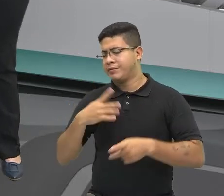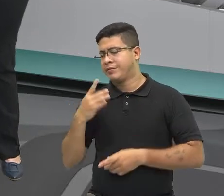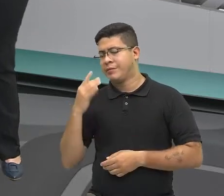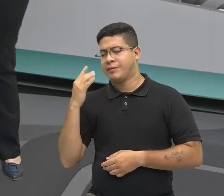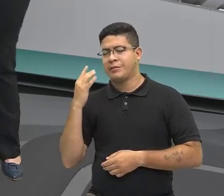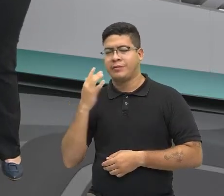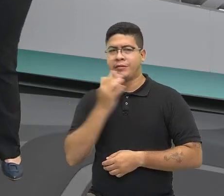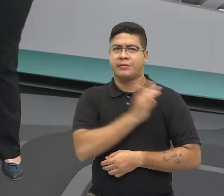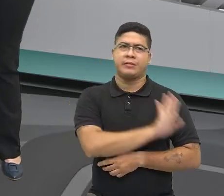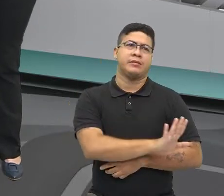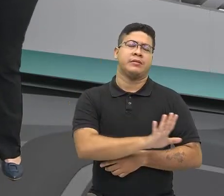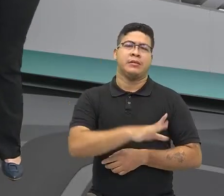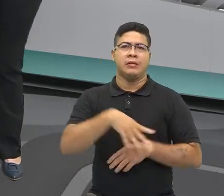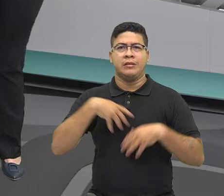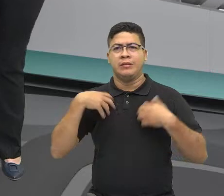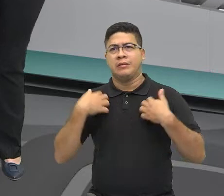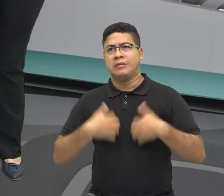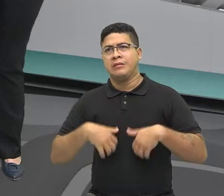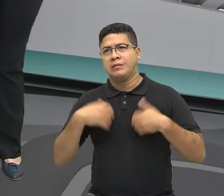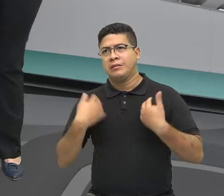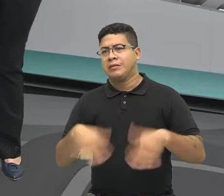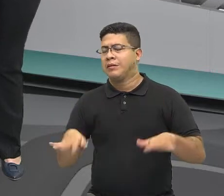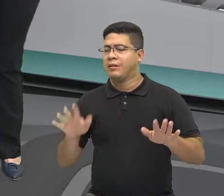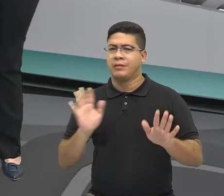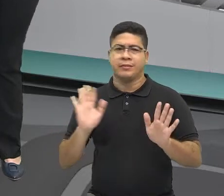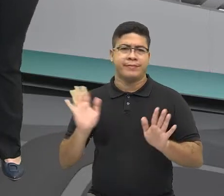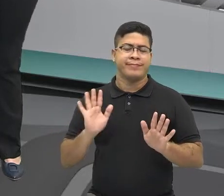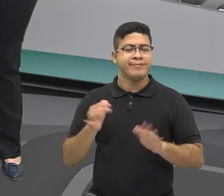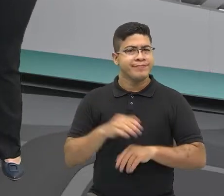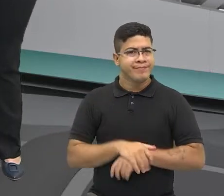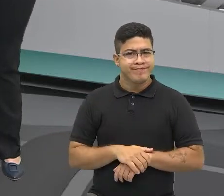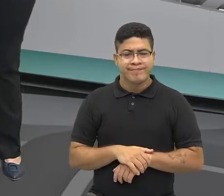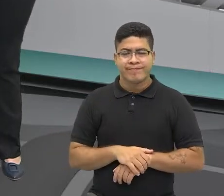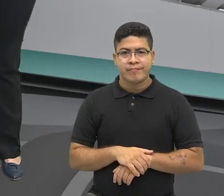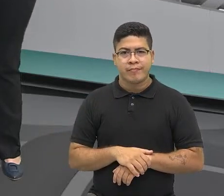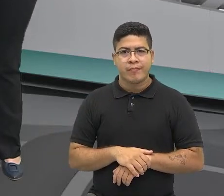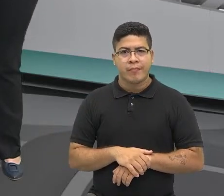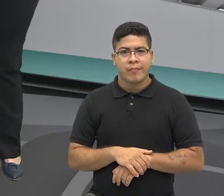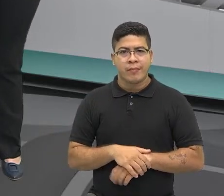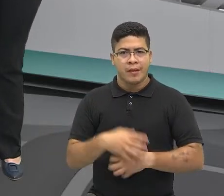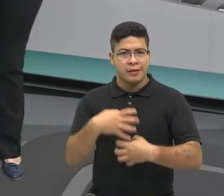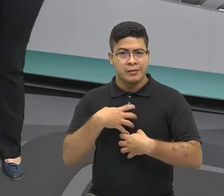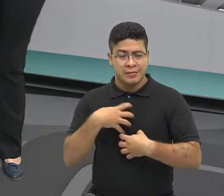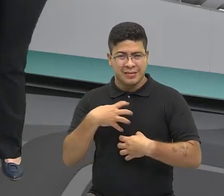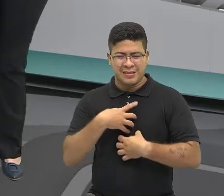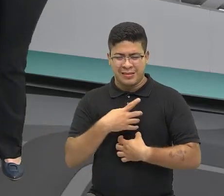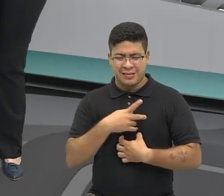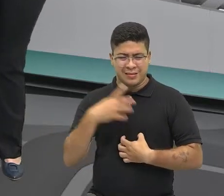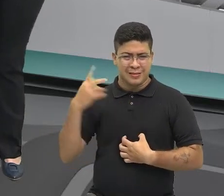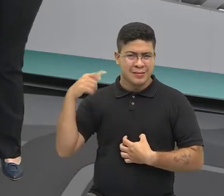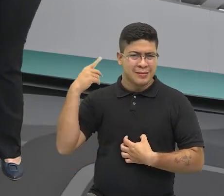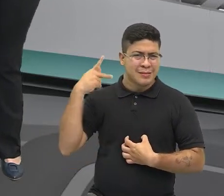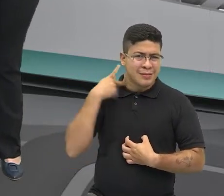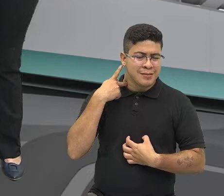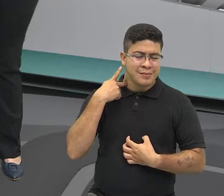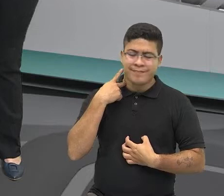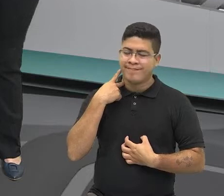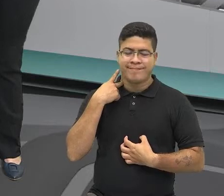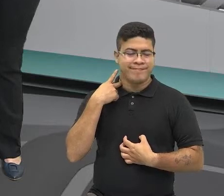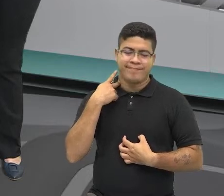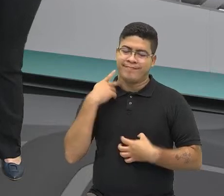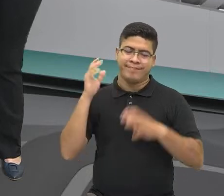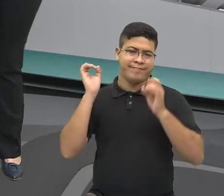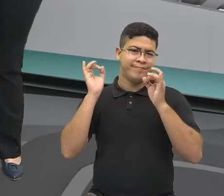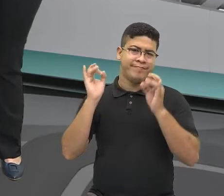isso, né? O povo português não estava satisfeito com a política do seu país, né? Então,